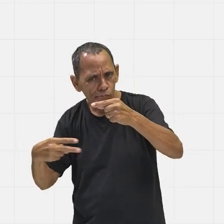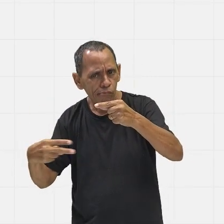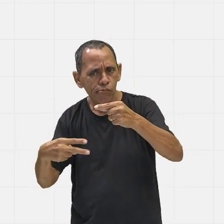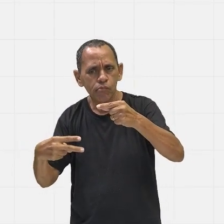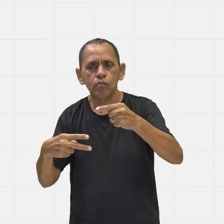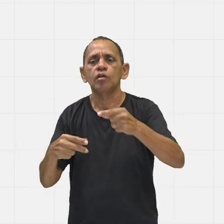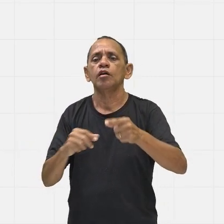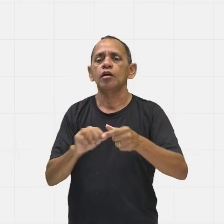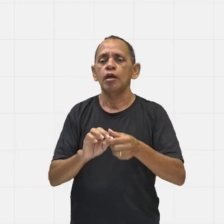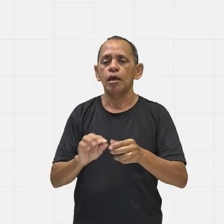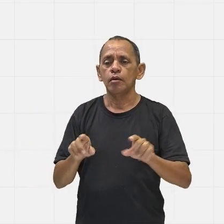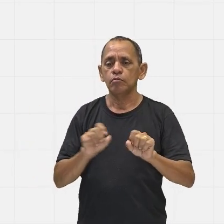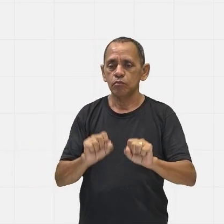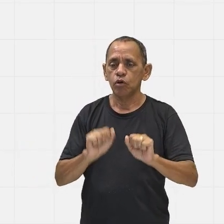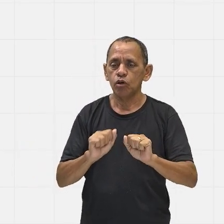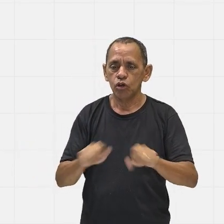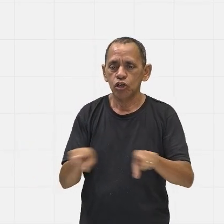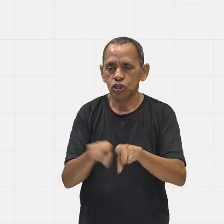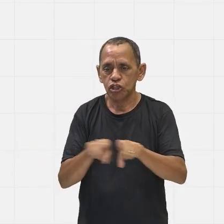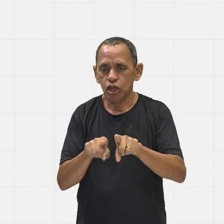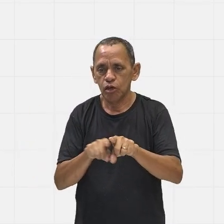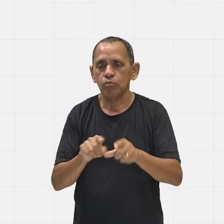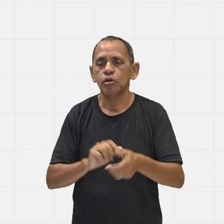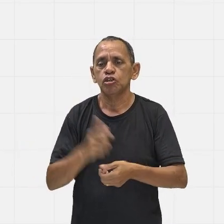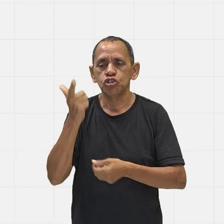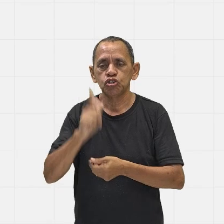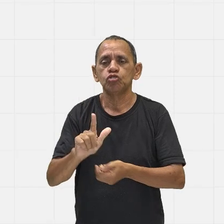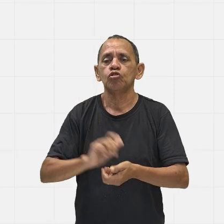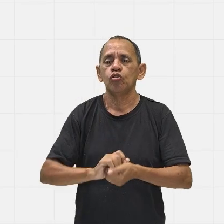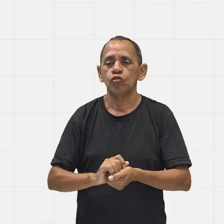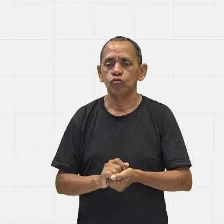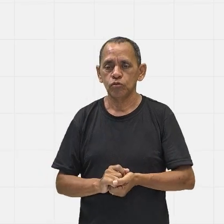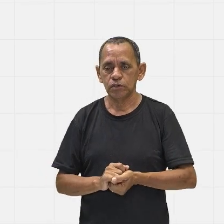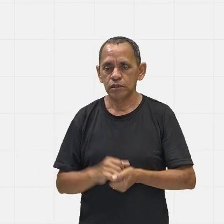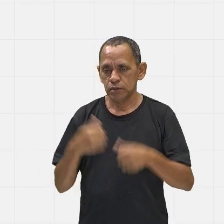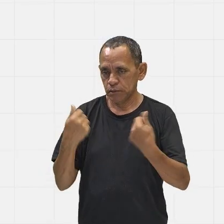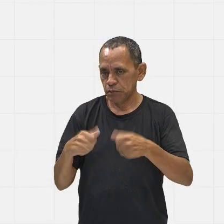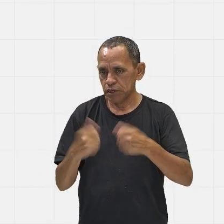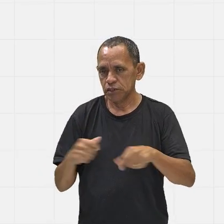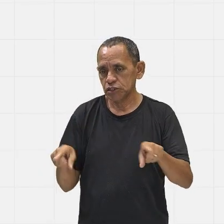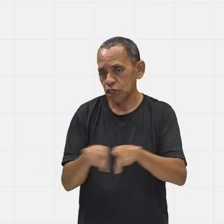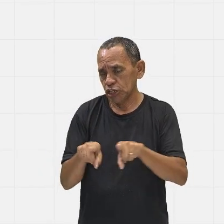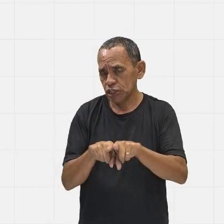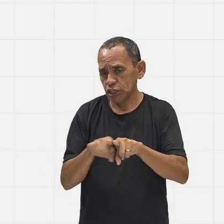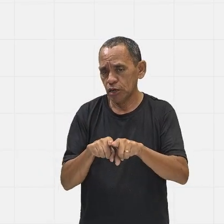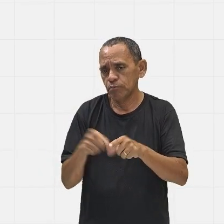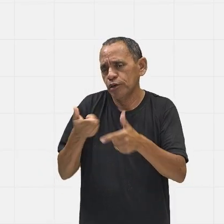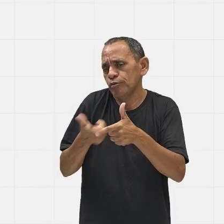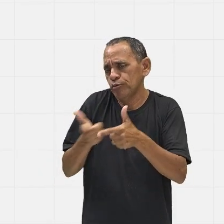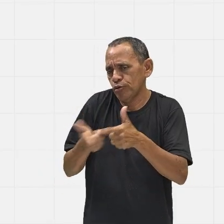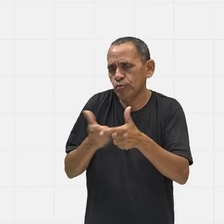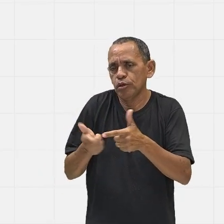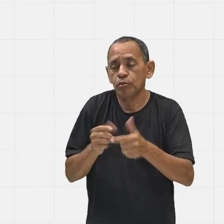ser que por algum problema de energia, algo do tipo, aquela entrada USB possa estar danificada ou desativada.